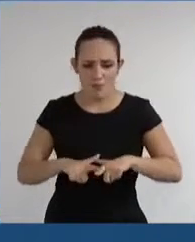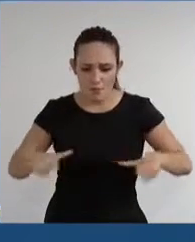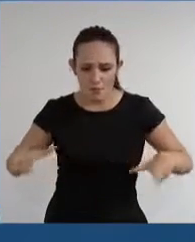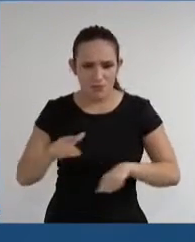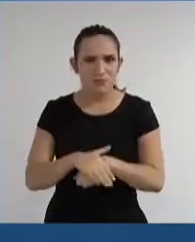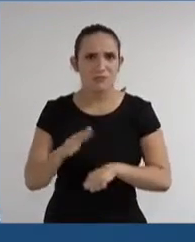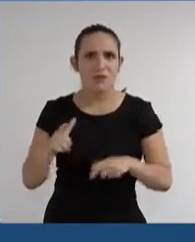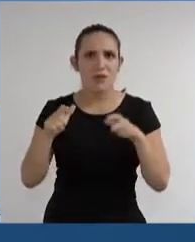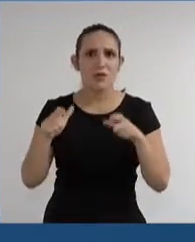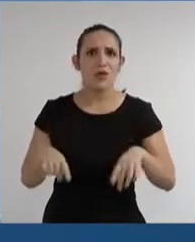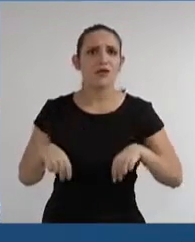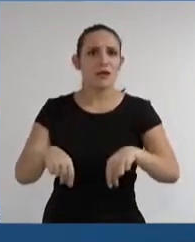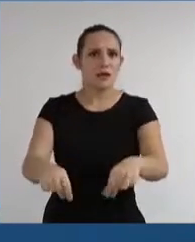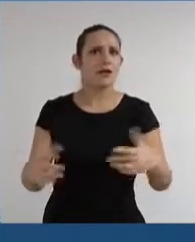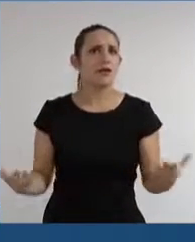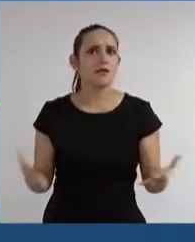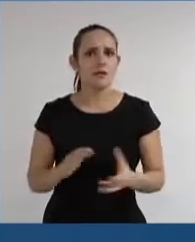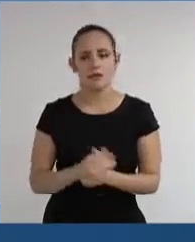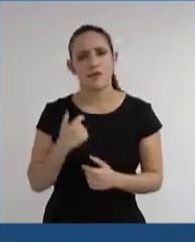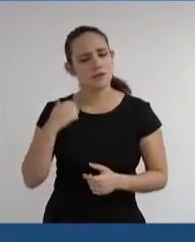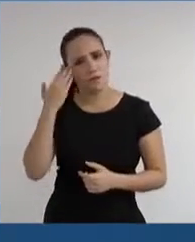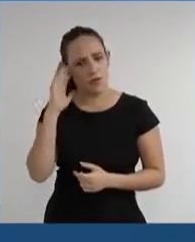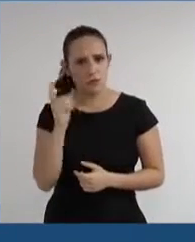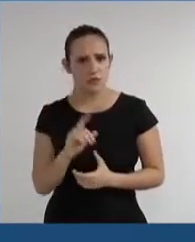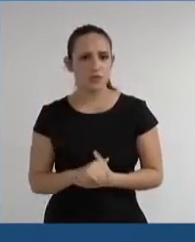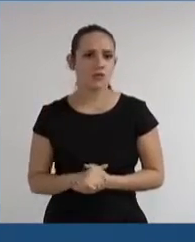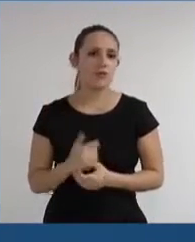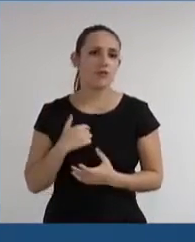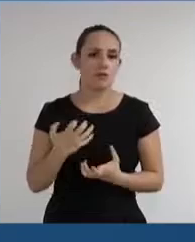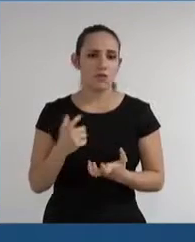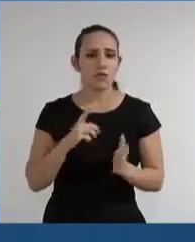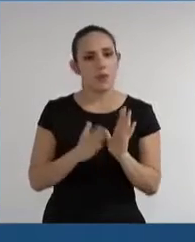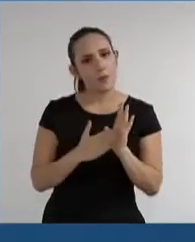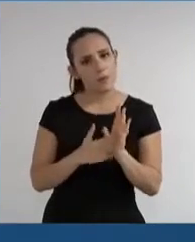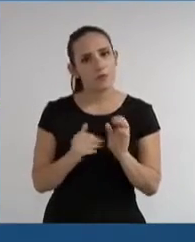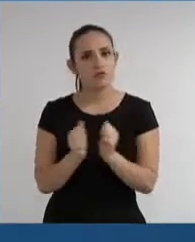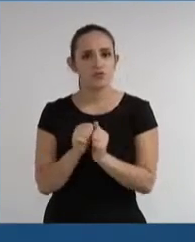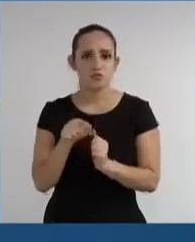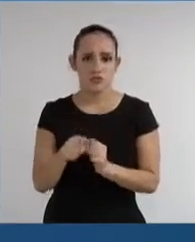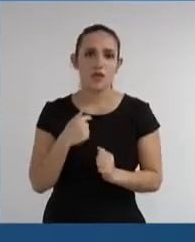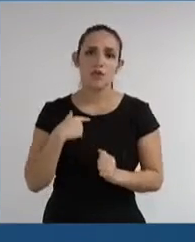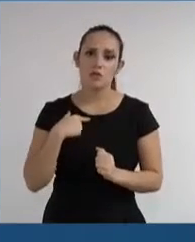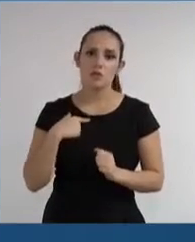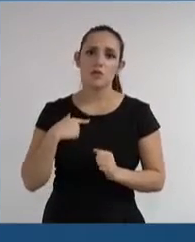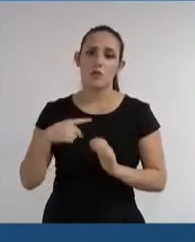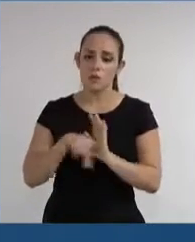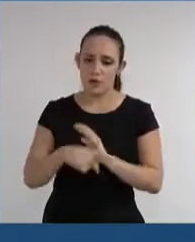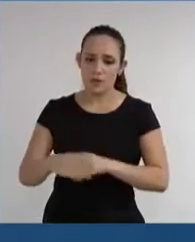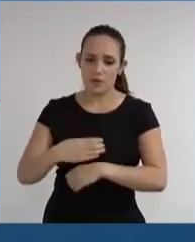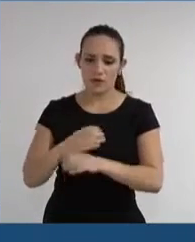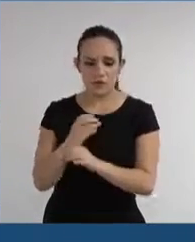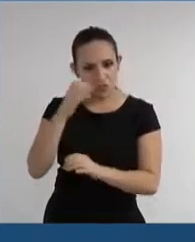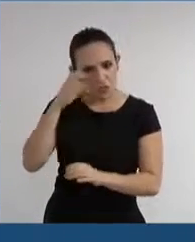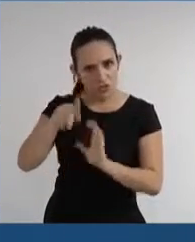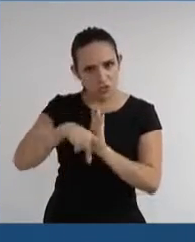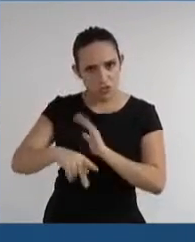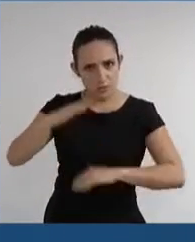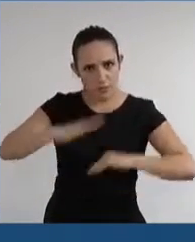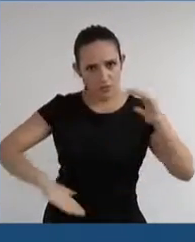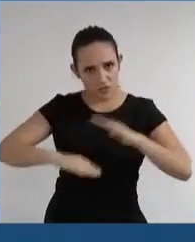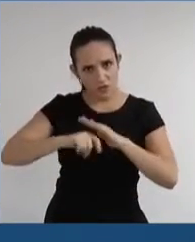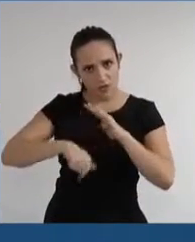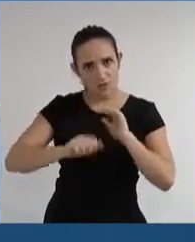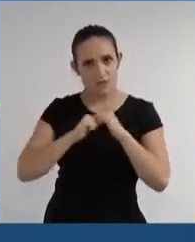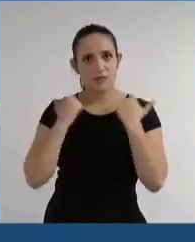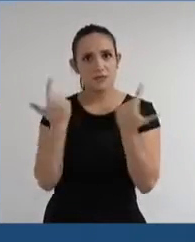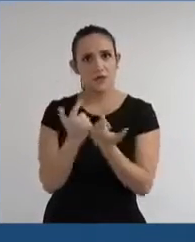com Vossa Excelência. Então, eu queria propor, deputado, junto com Vossa Excelência, eu sou o engenheiro da casa, com muito orgulho, Vossa Excelência é